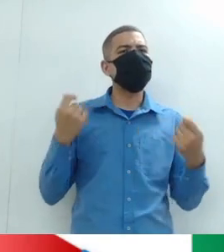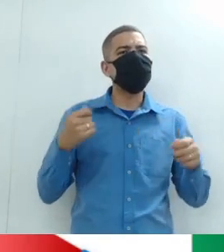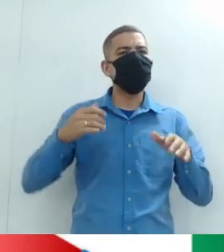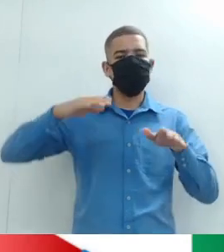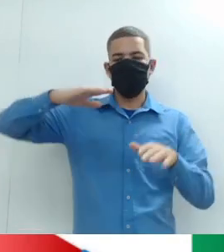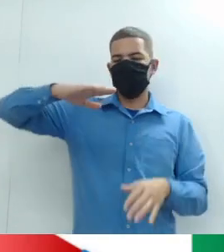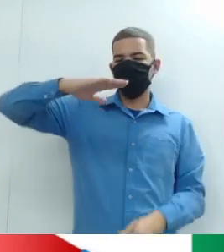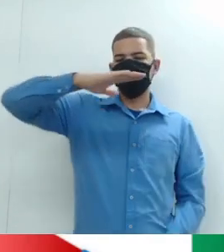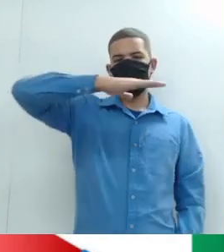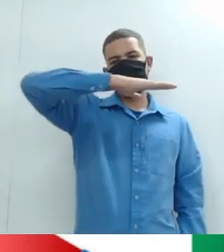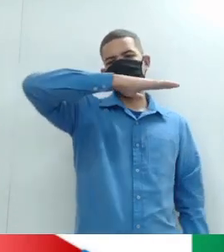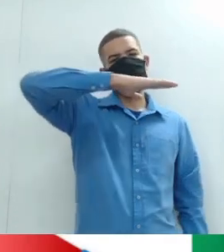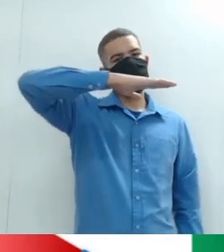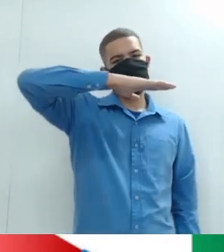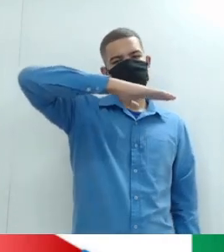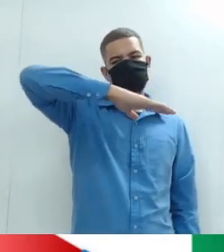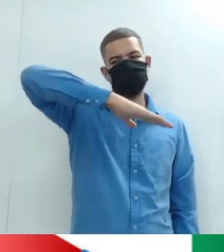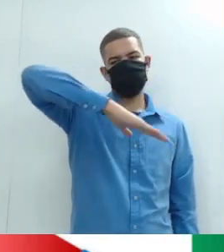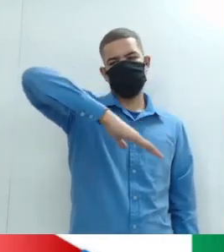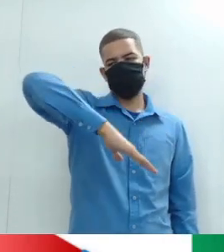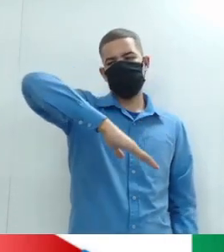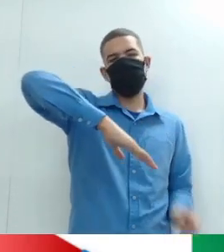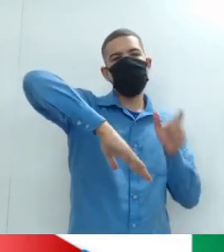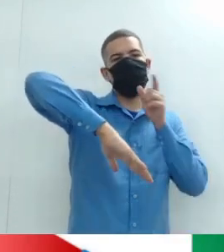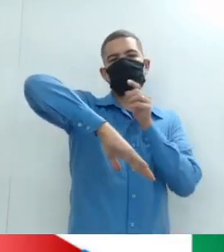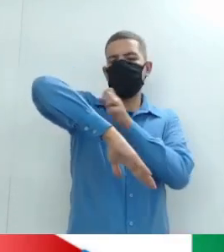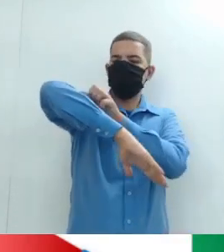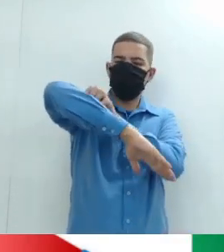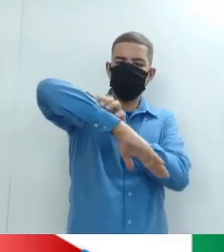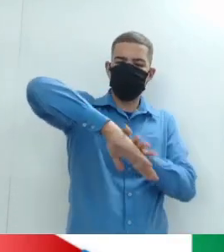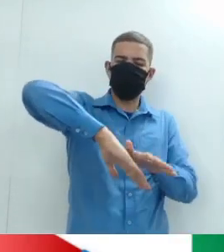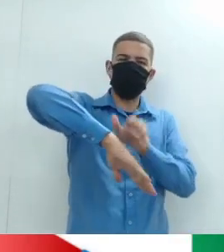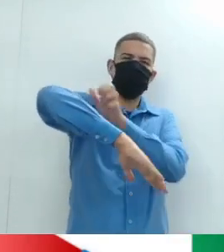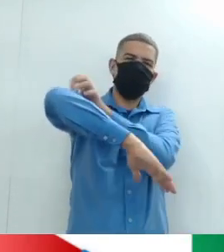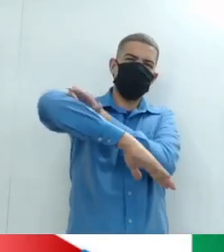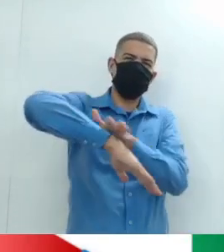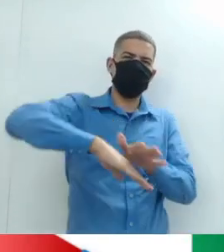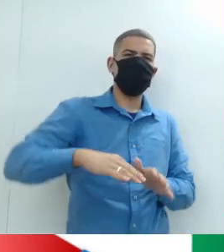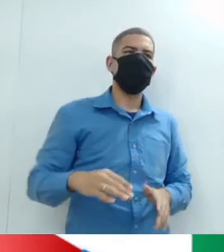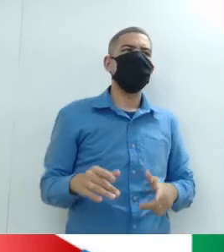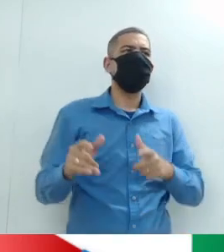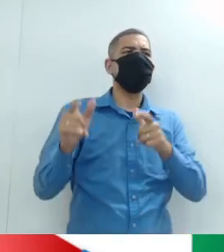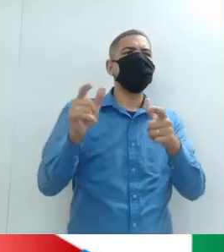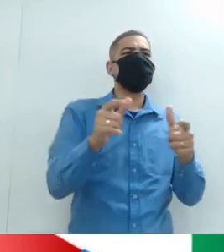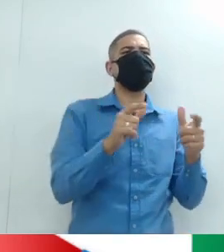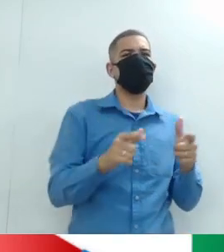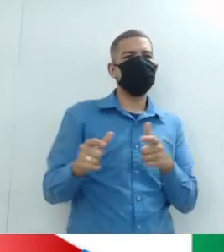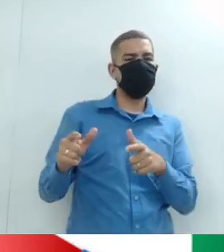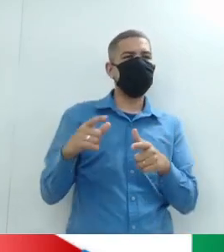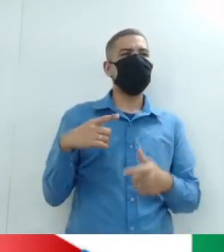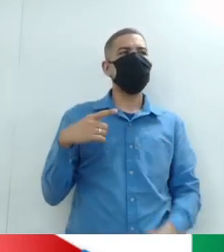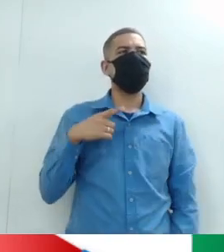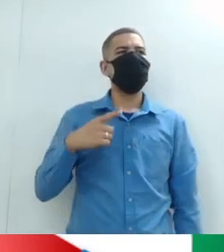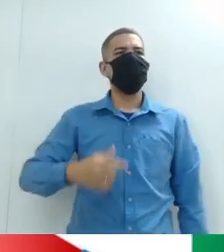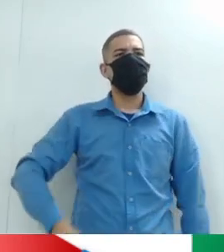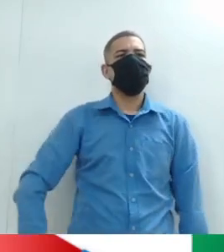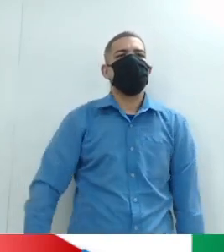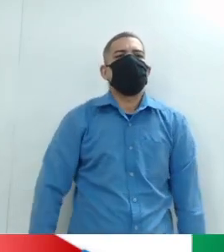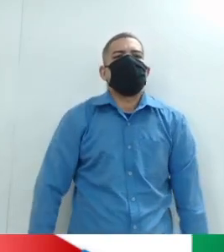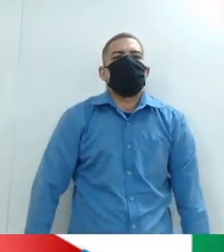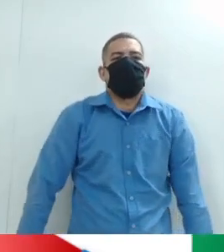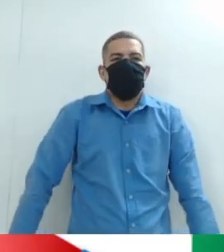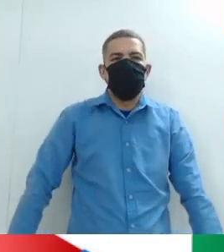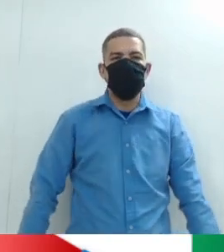dar inclinação para poder a água correr, ok? Em outros lugares, com as tubulações internas